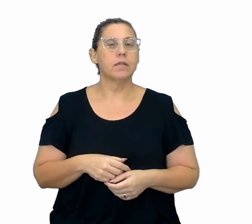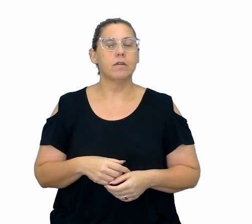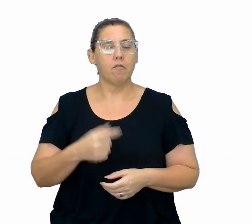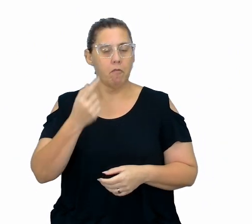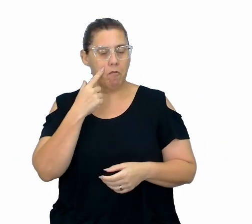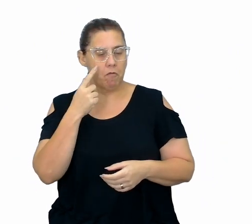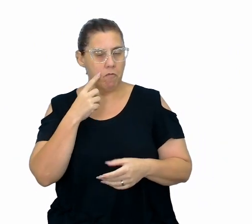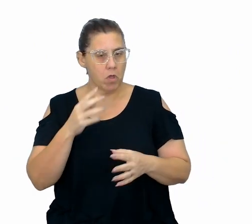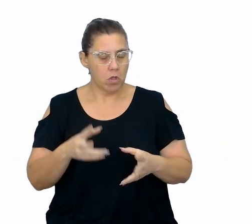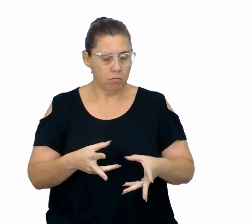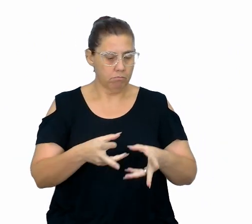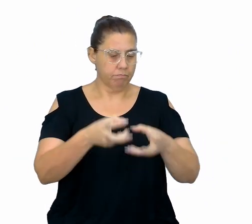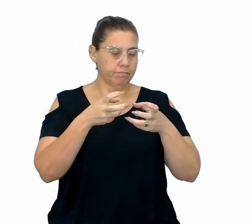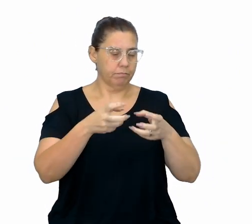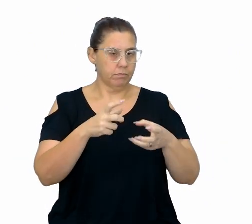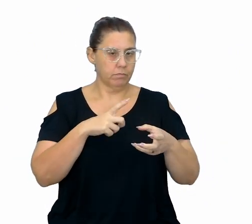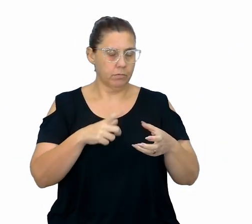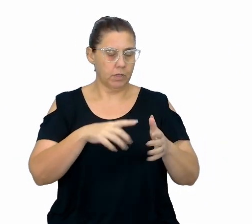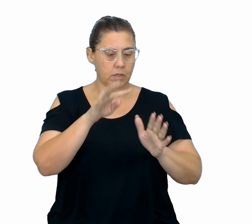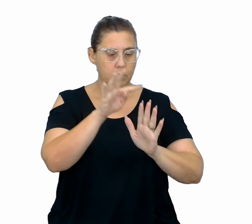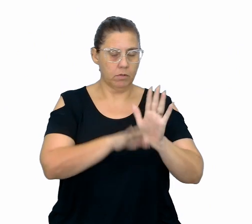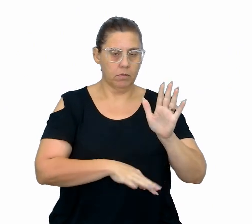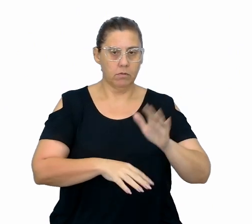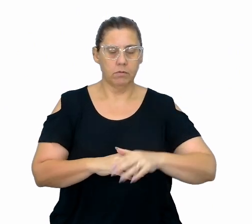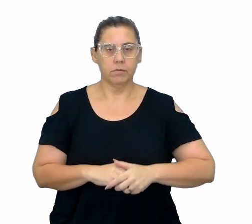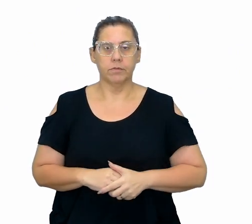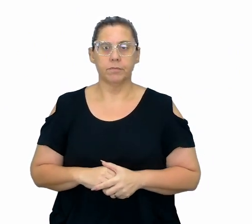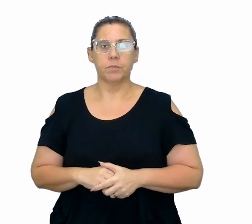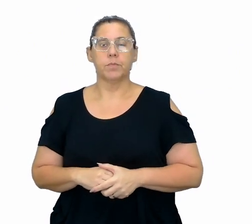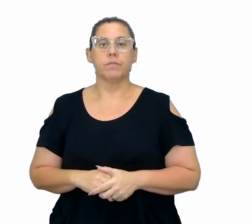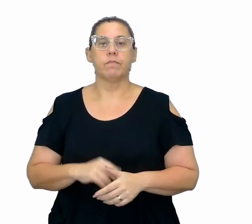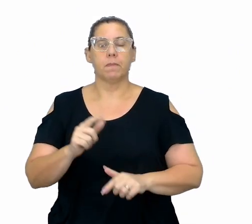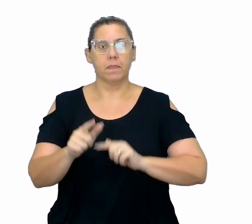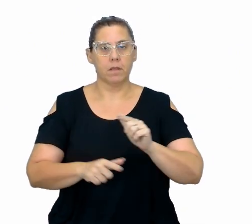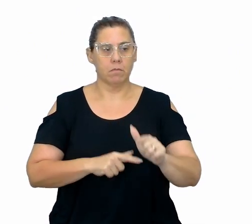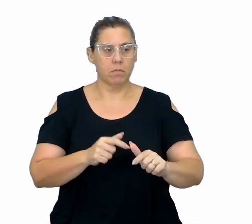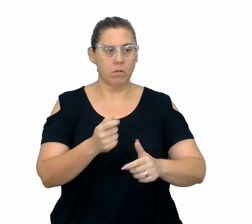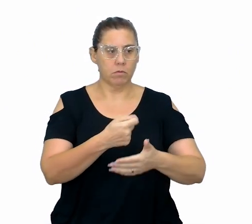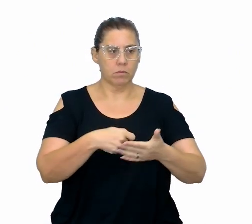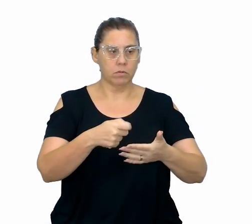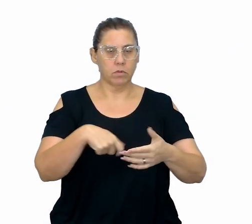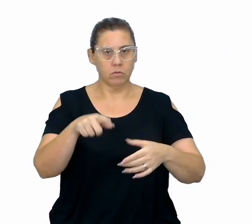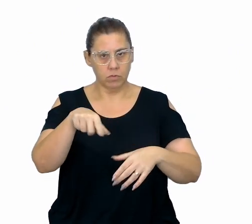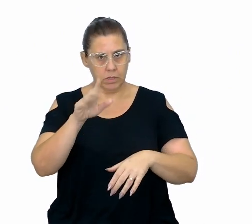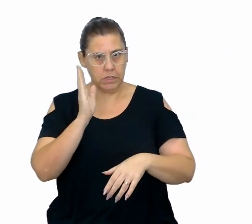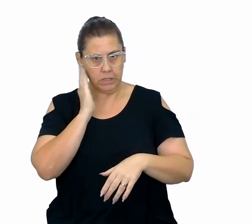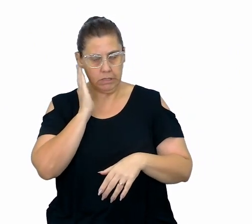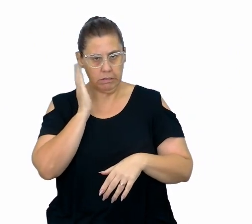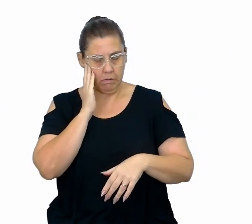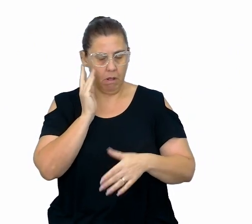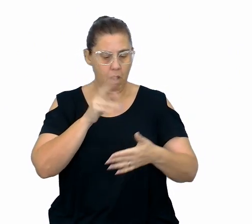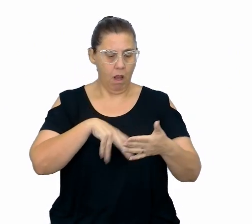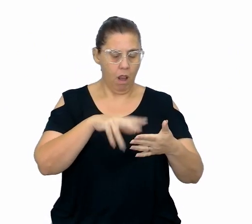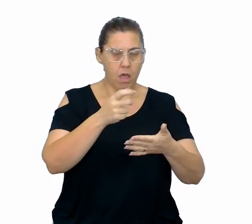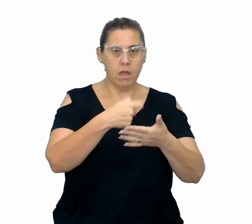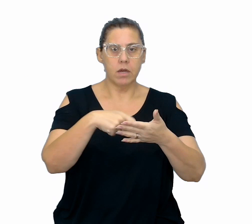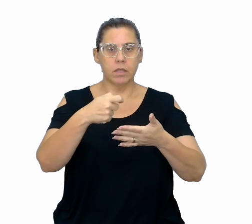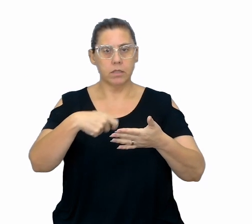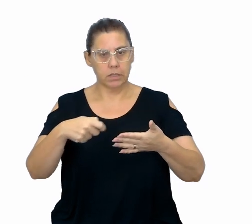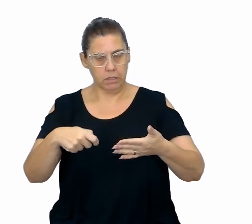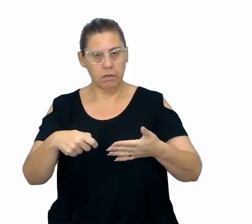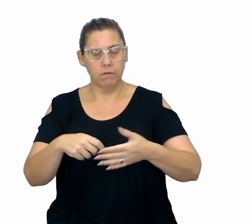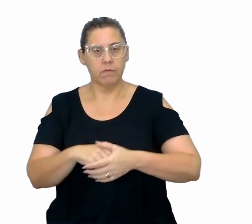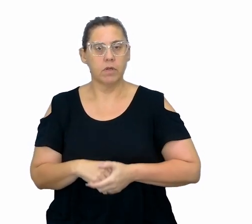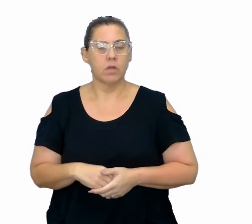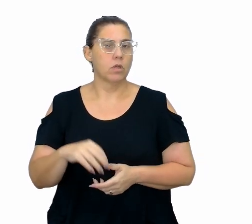pistas que o próprio texto fornece. E a respeito do trabalho com a escrita, como você bem sabe, ler e escrever